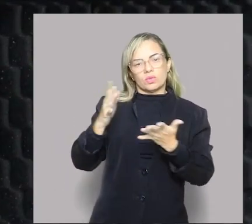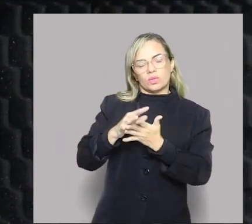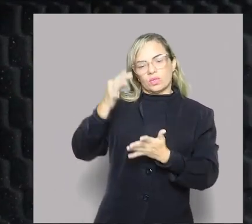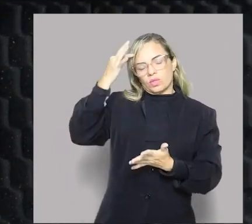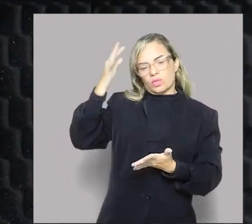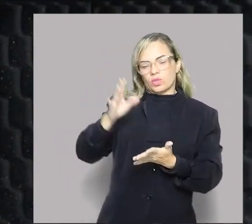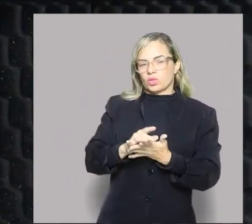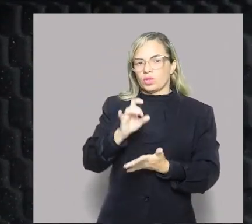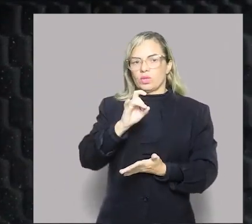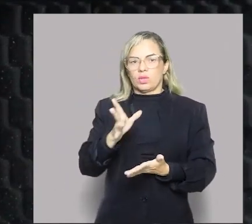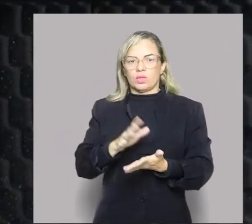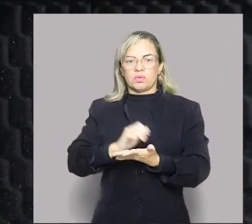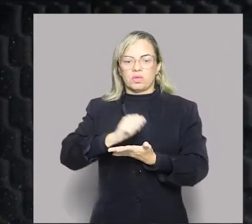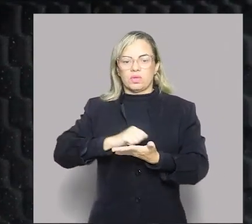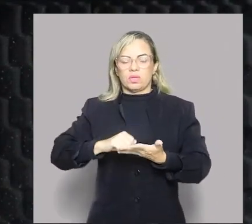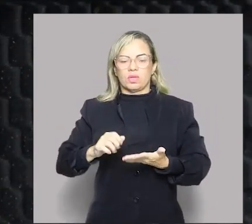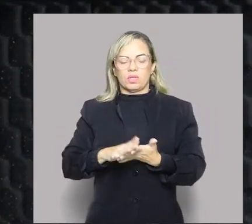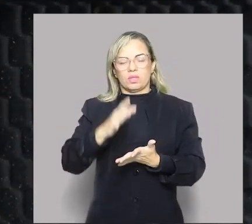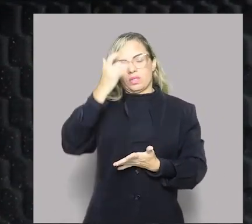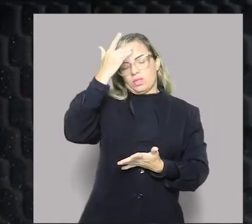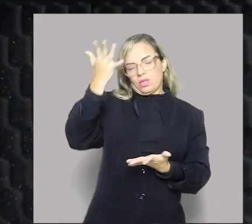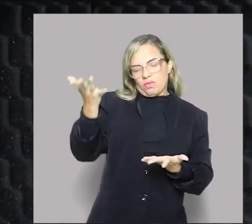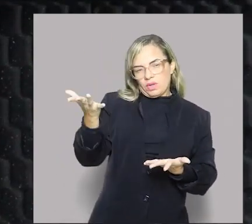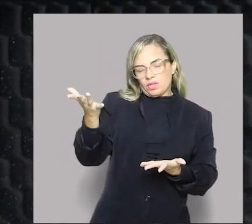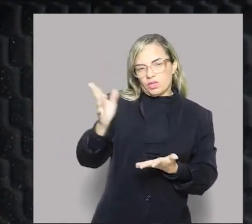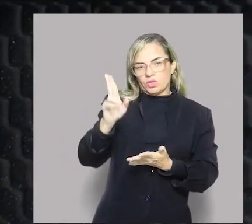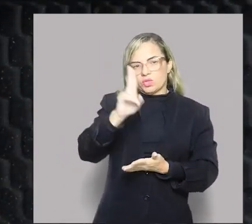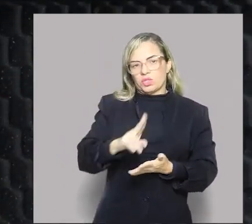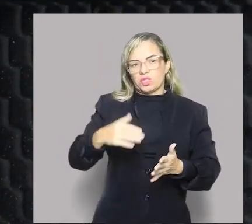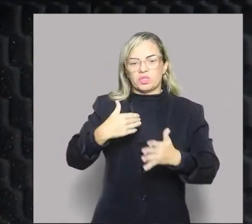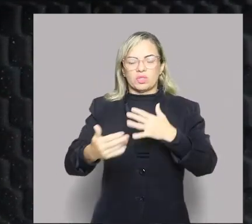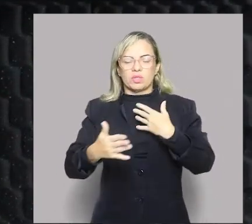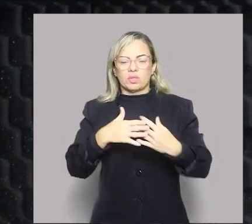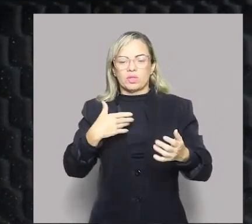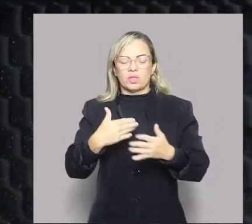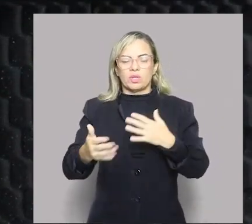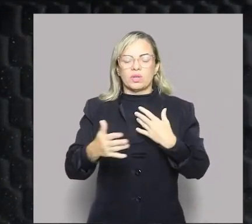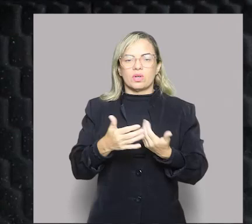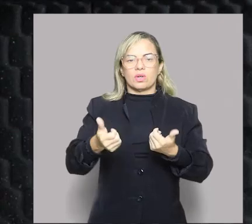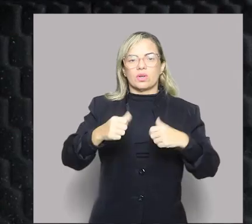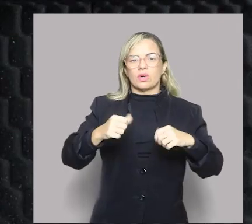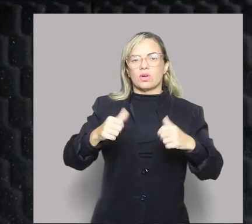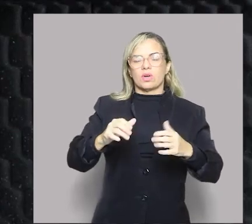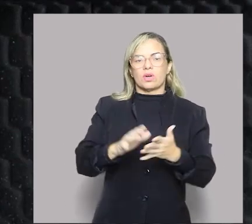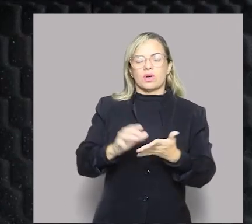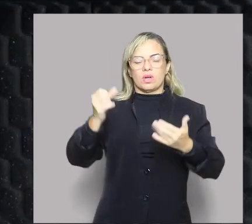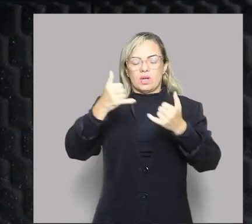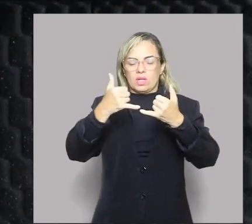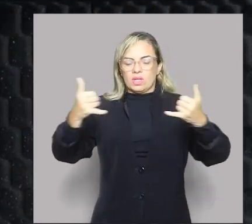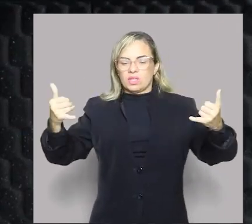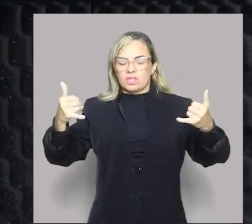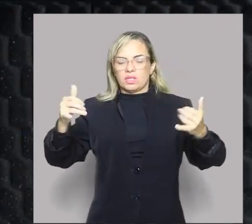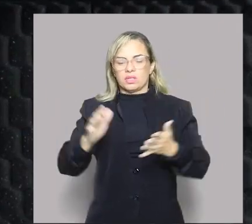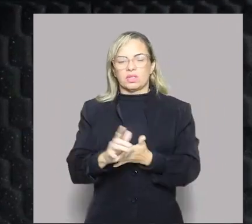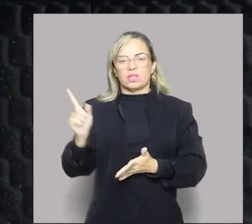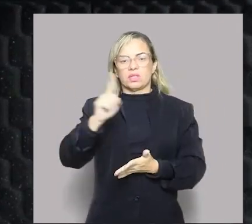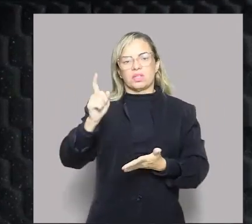seria muito fácil. E aí, às vezes, algumas bancas, elas podem avaliar isso como linha não escrita, quando você só